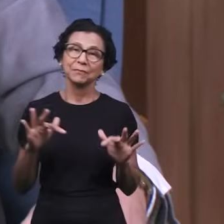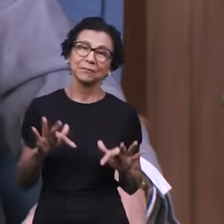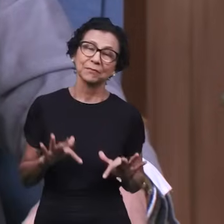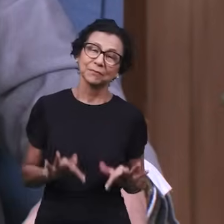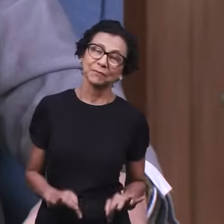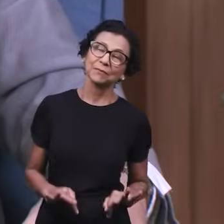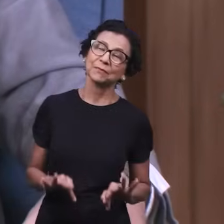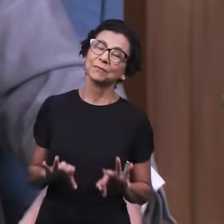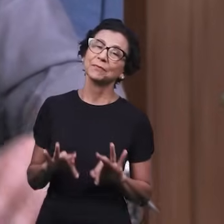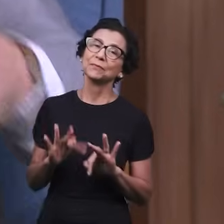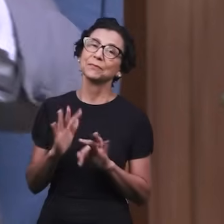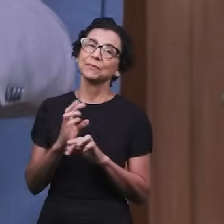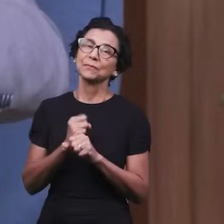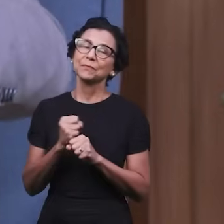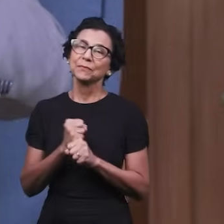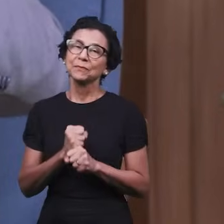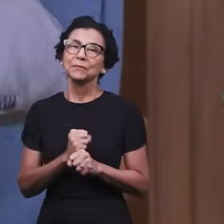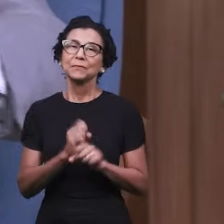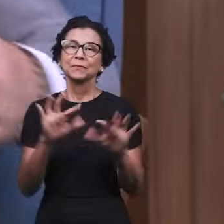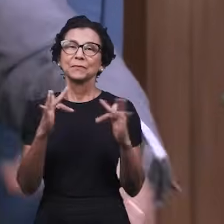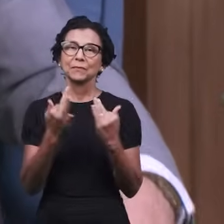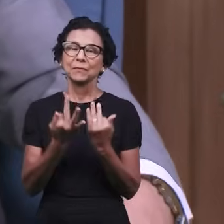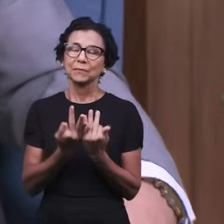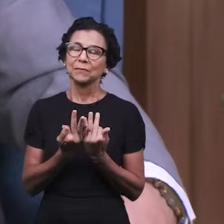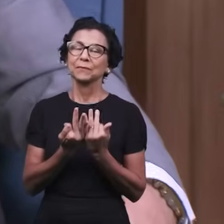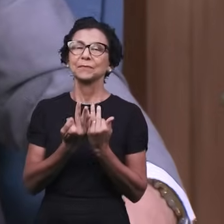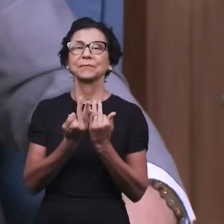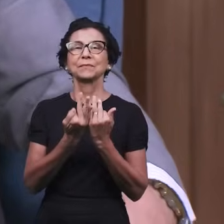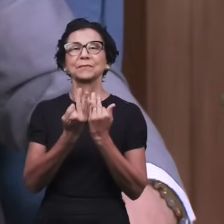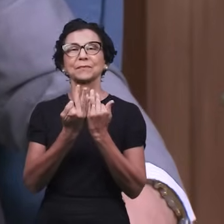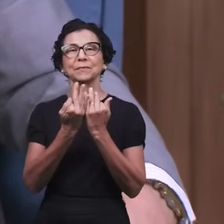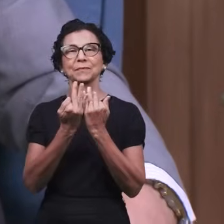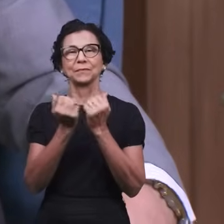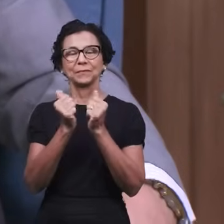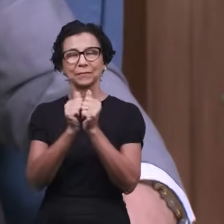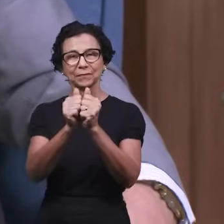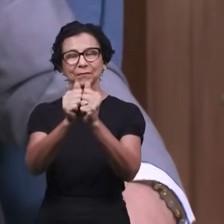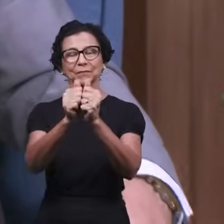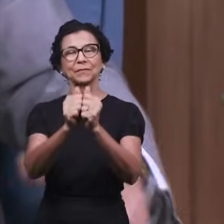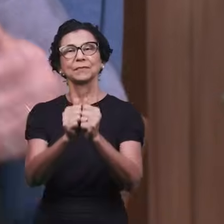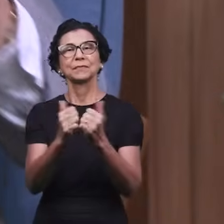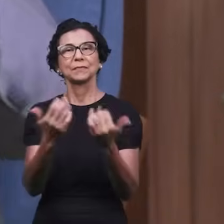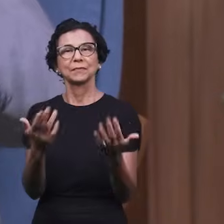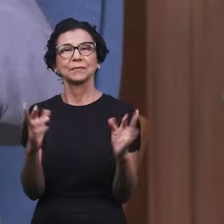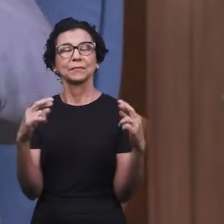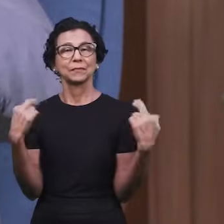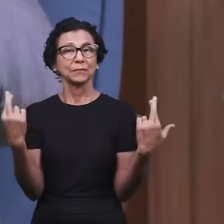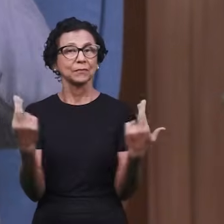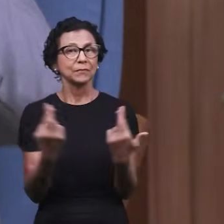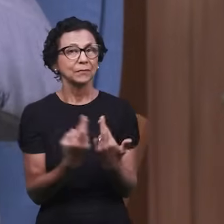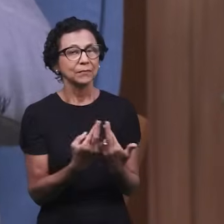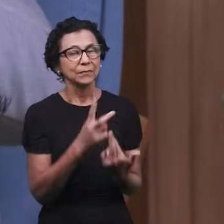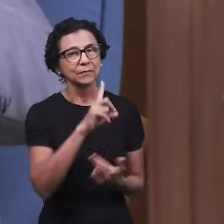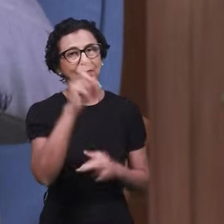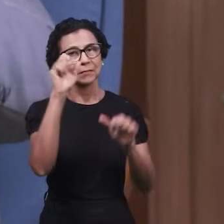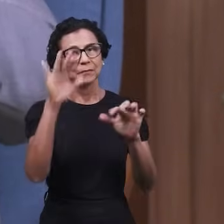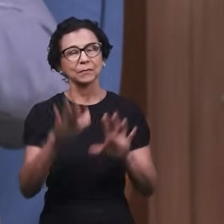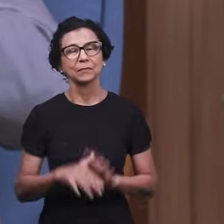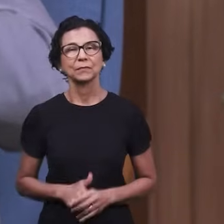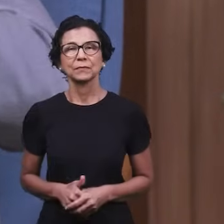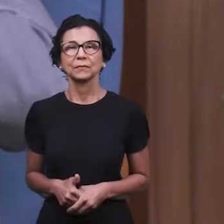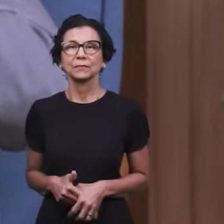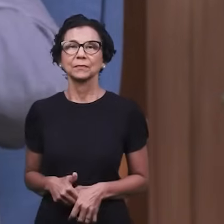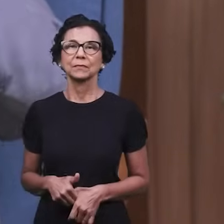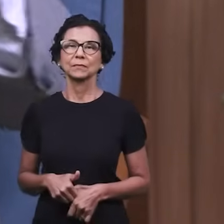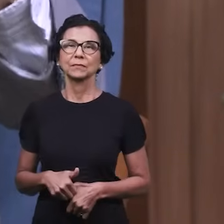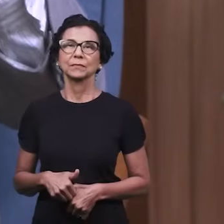todo dia, mas que nesse momento em que você vai estar provavelmente com a sua família, o Senhor possa abençoar a você, a sua família